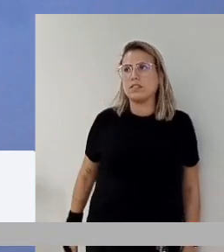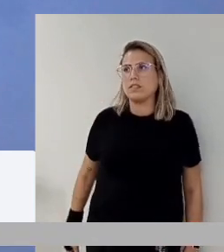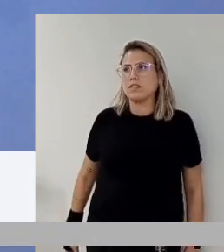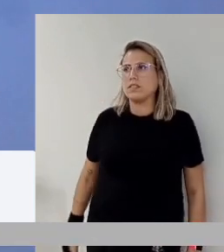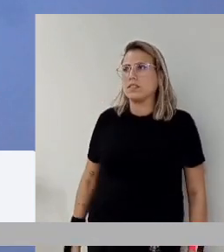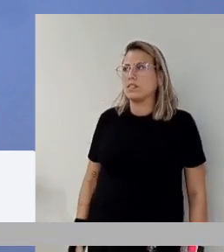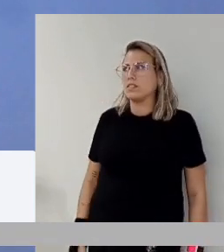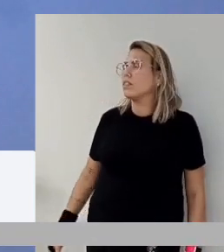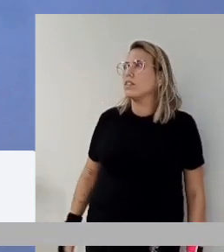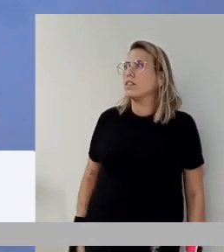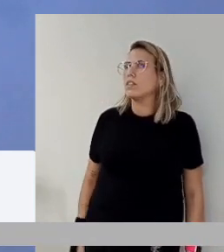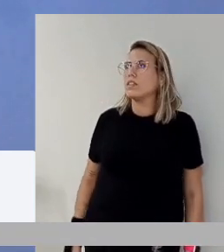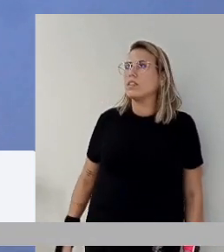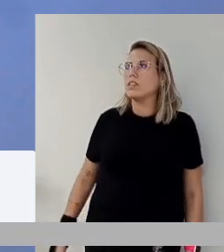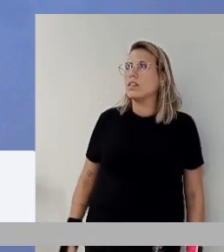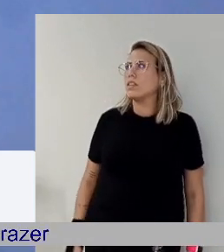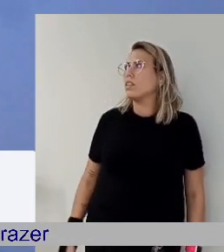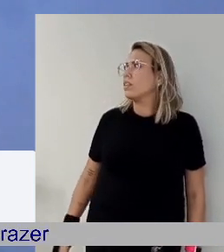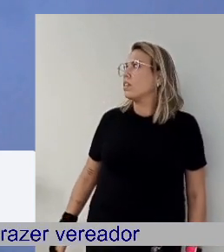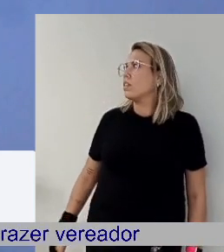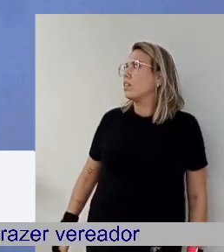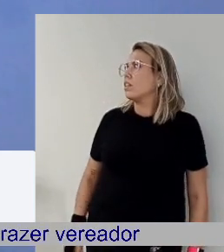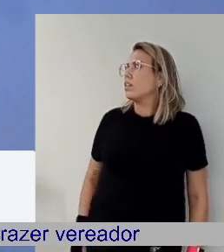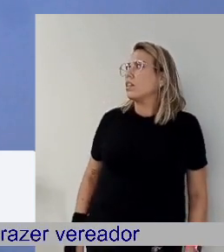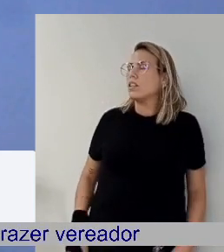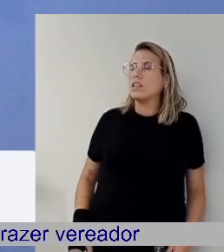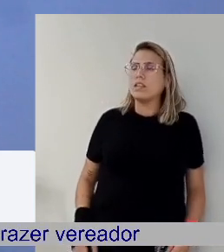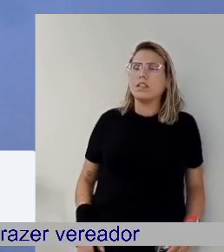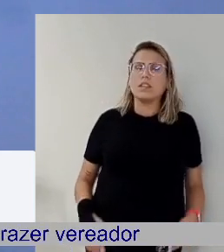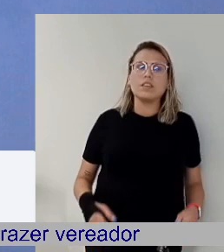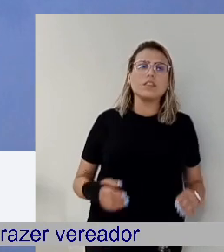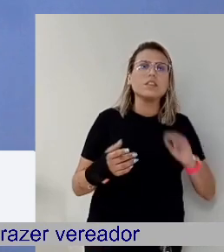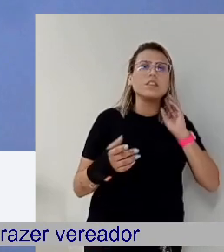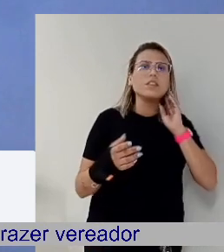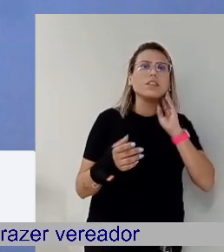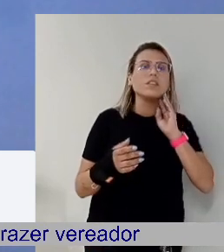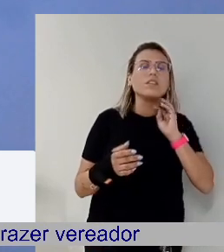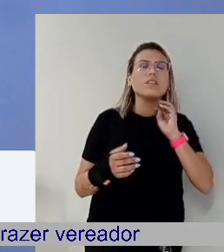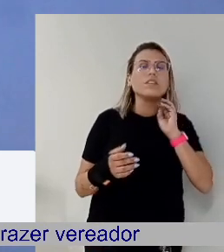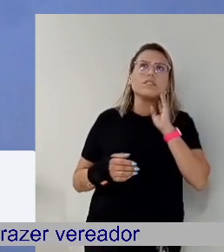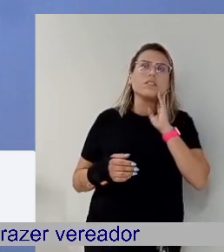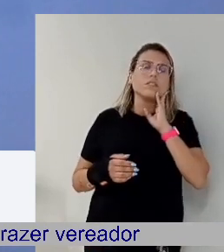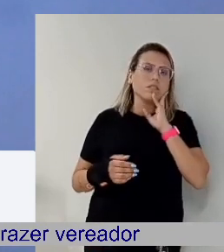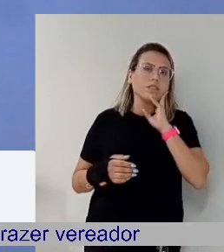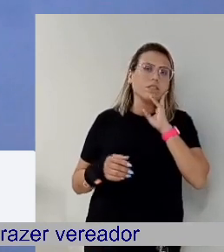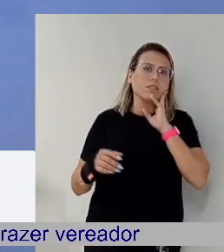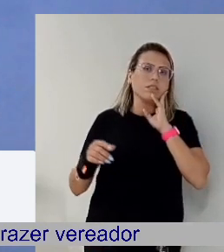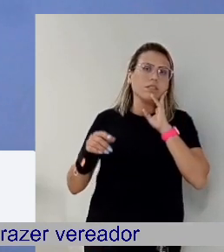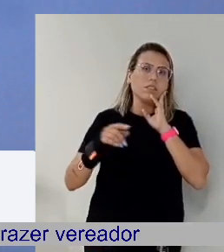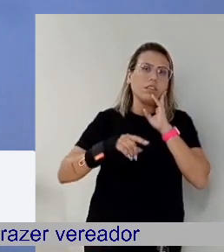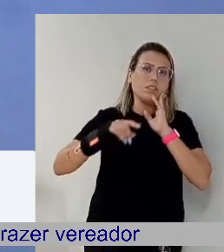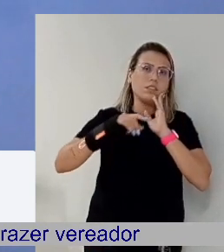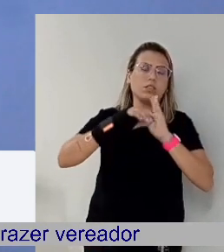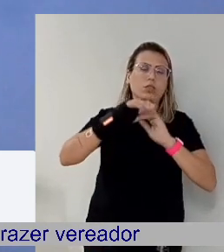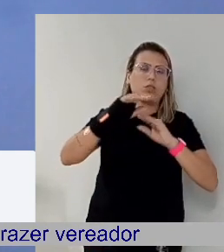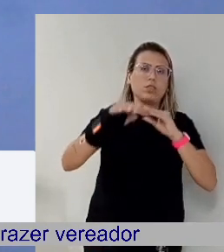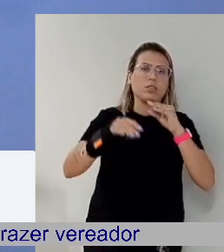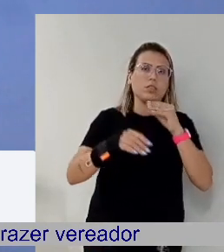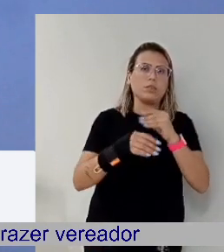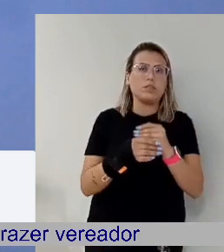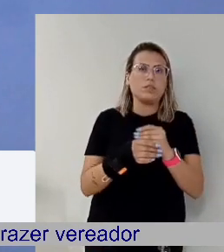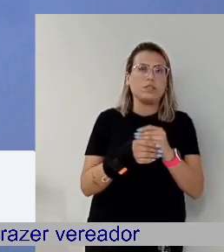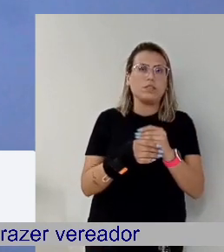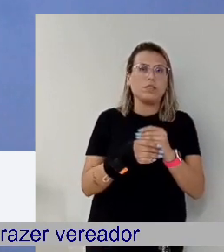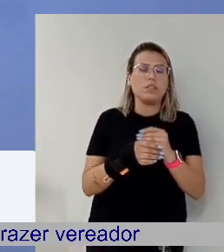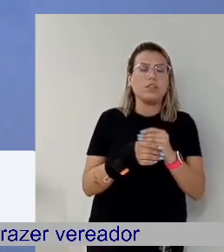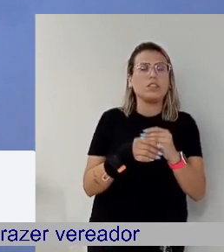é um é um prazer Vereador Tim dentro da fala sua fala aí eh dessa contribuição né Isso aí a gente